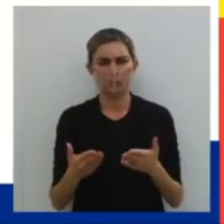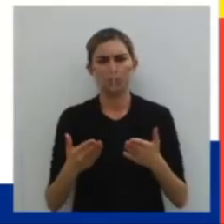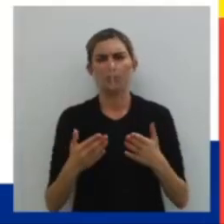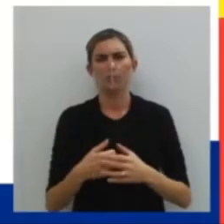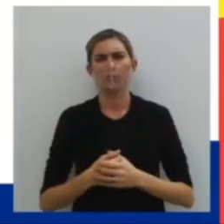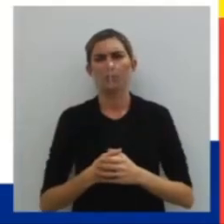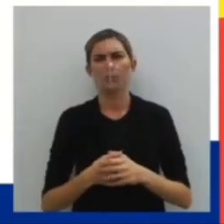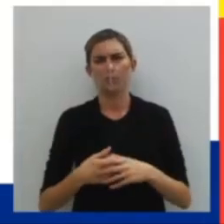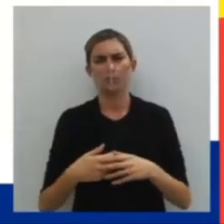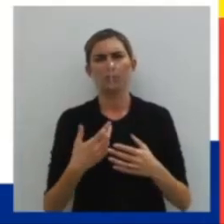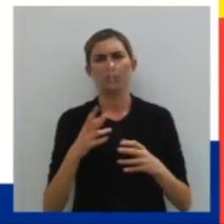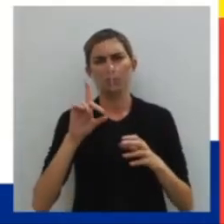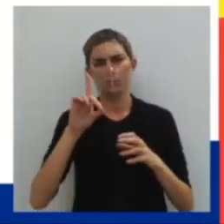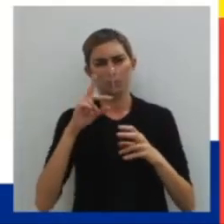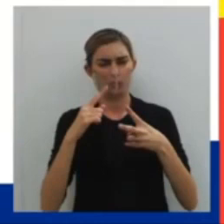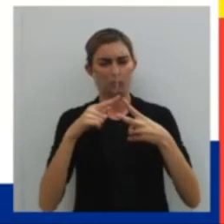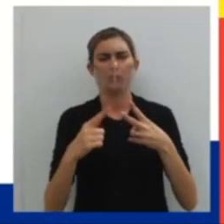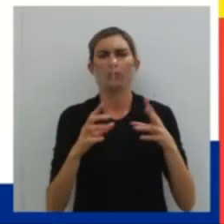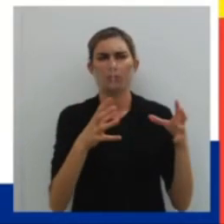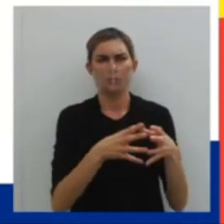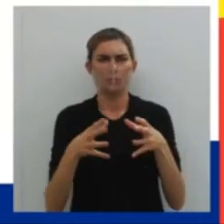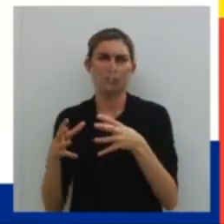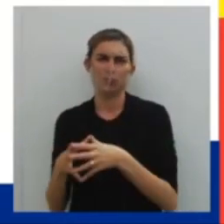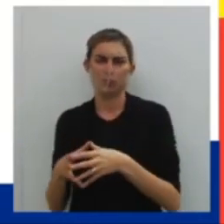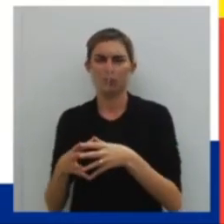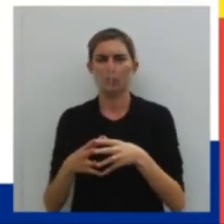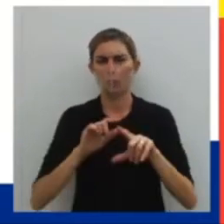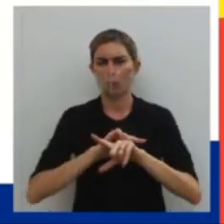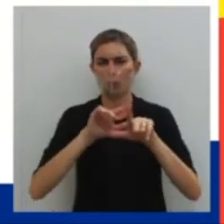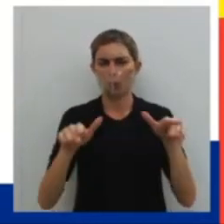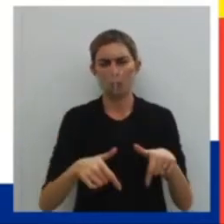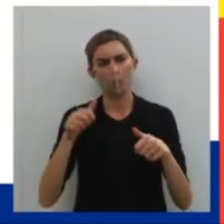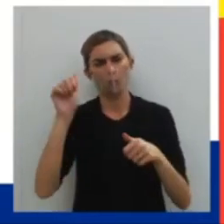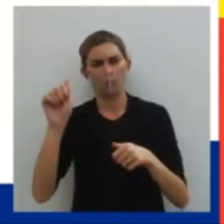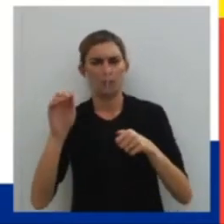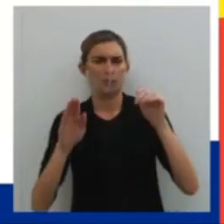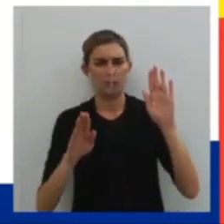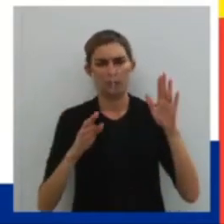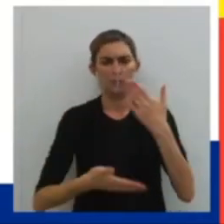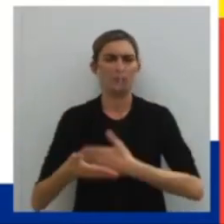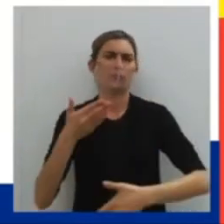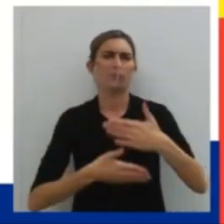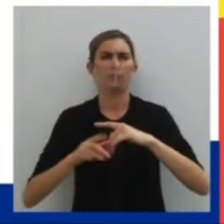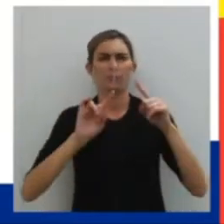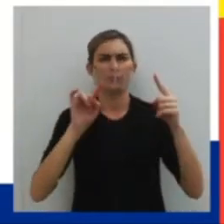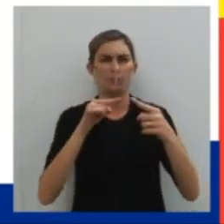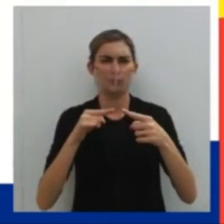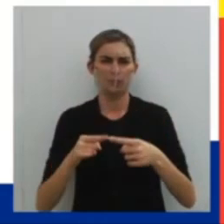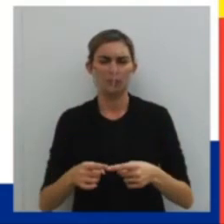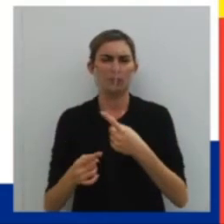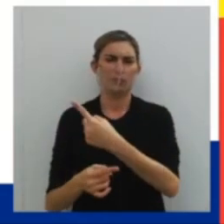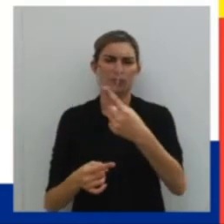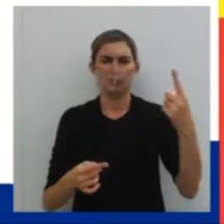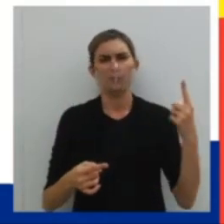comigo. Dados dois conjuntos não vazios, A e B, uma relação que associa